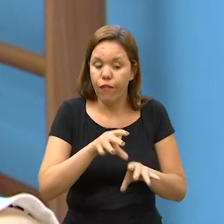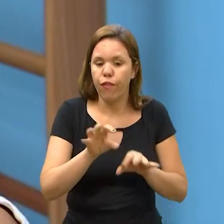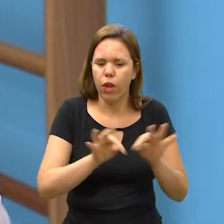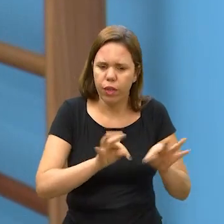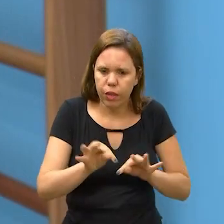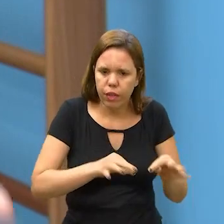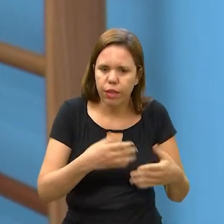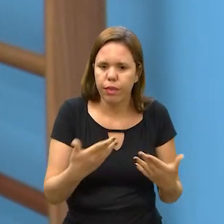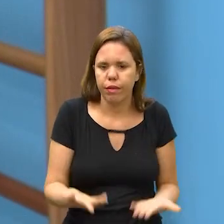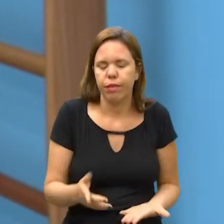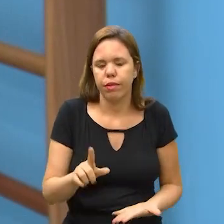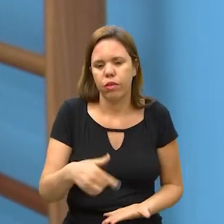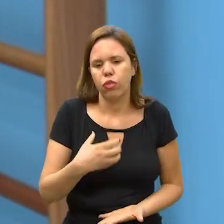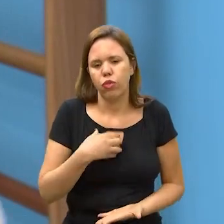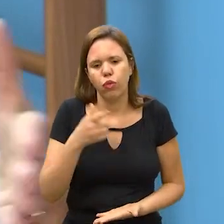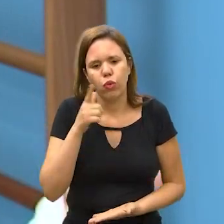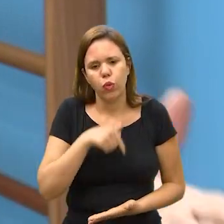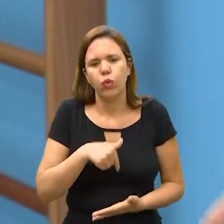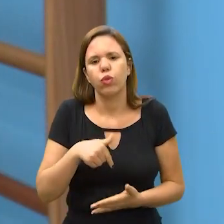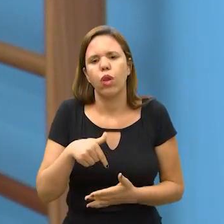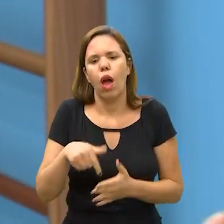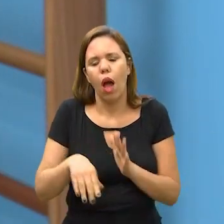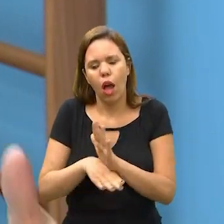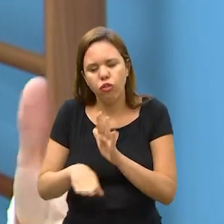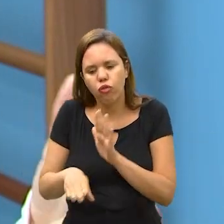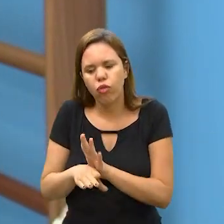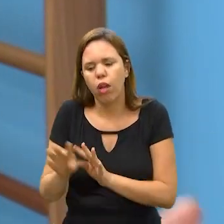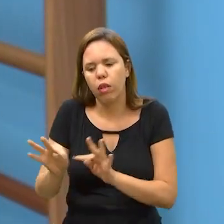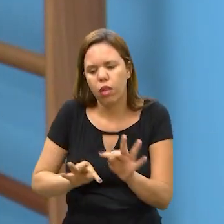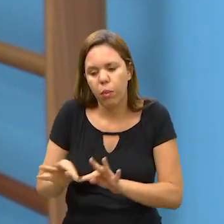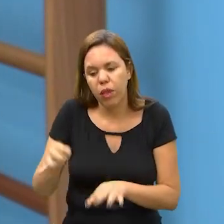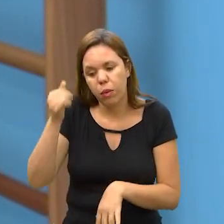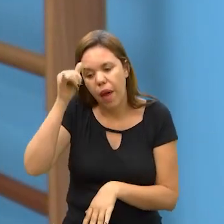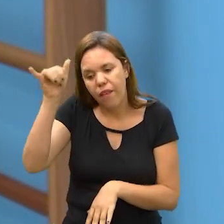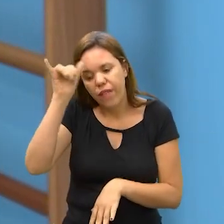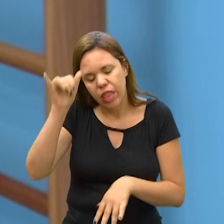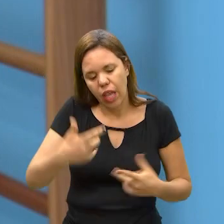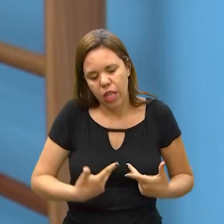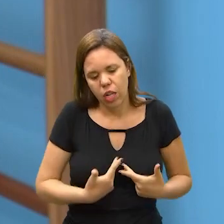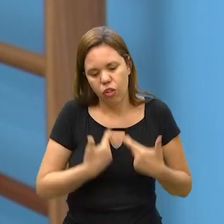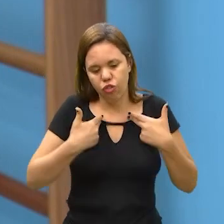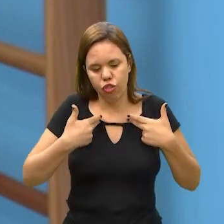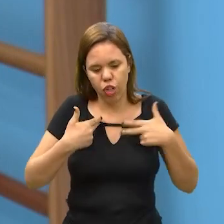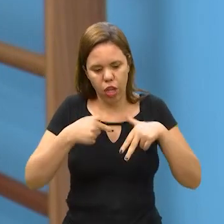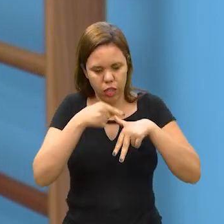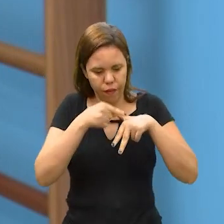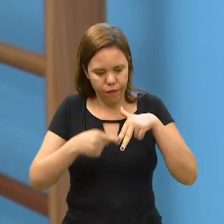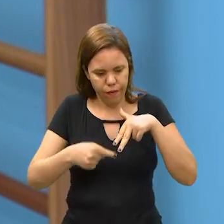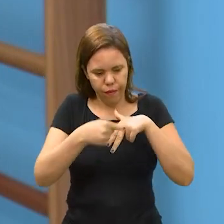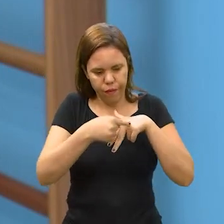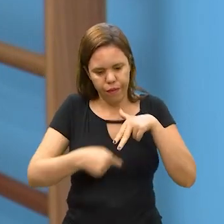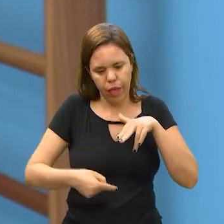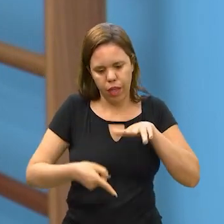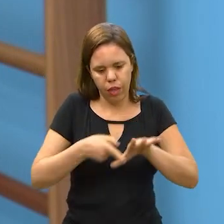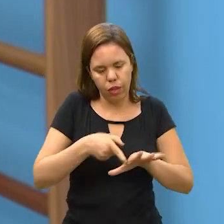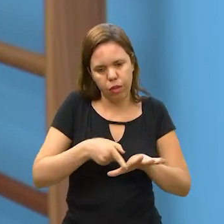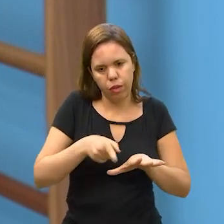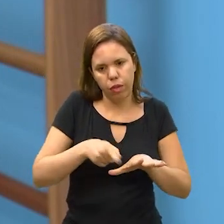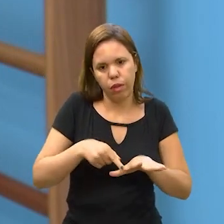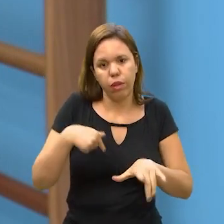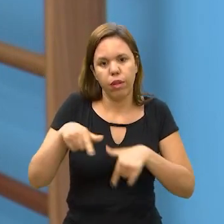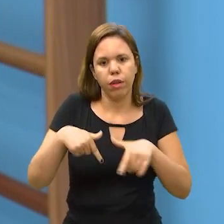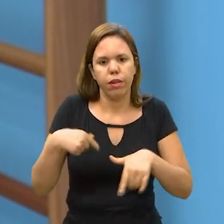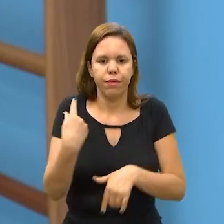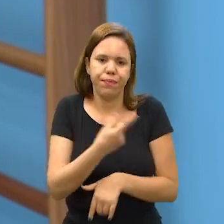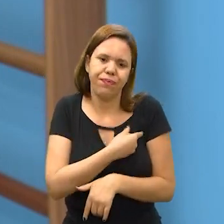Então assim, dessa maneira eu consigo retardar cirurgias que são feitas no quadril, cirurgias nos pés, né? Então, assim, o nosso